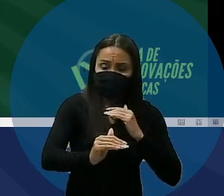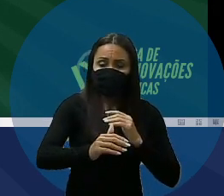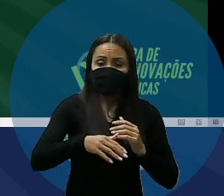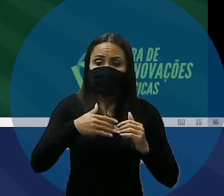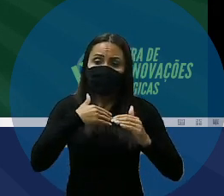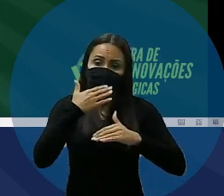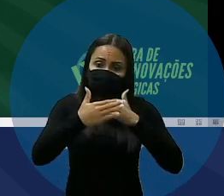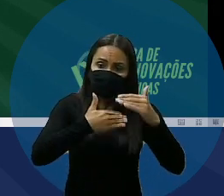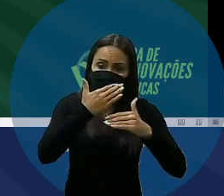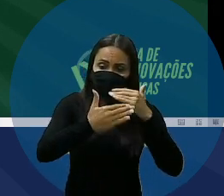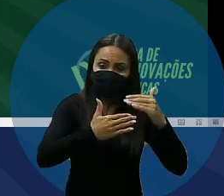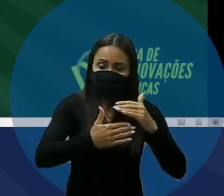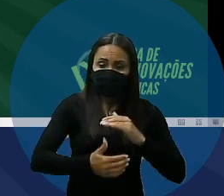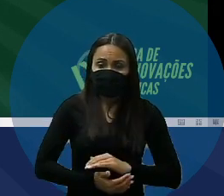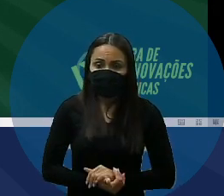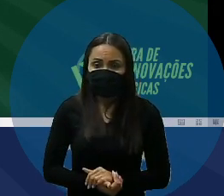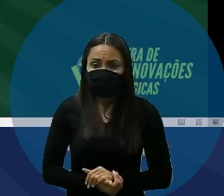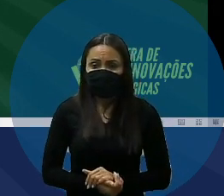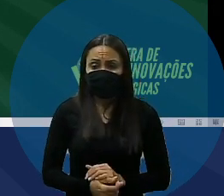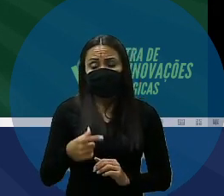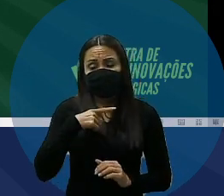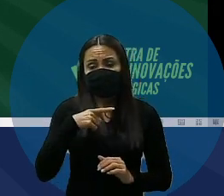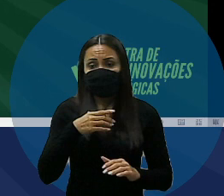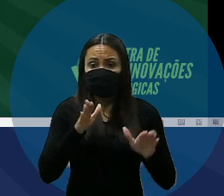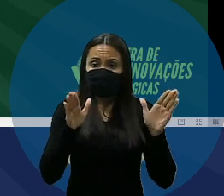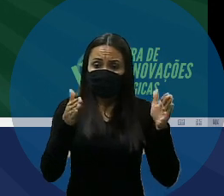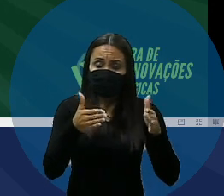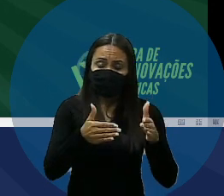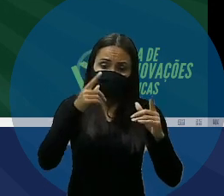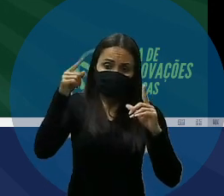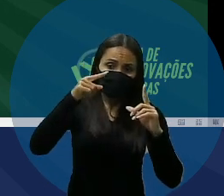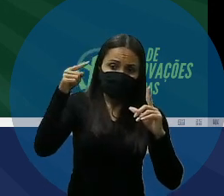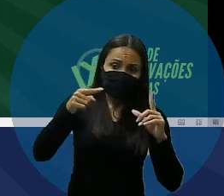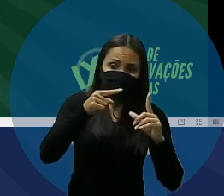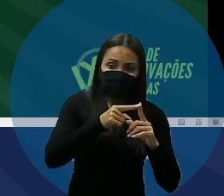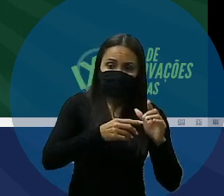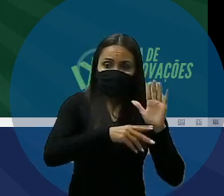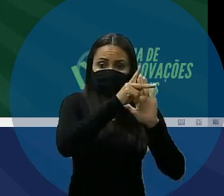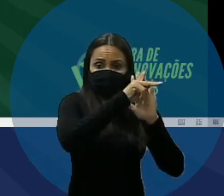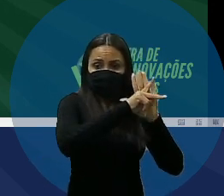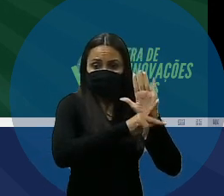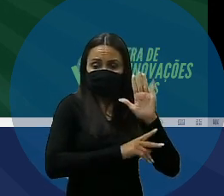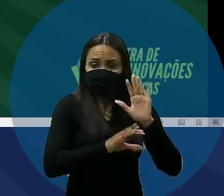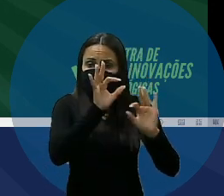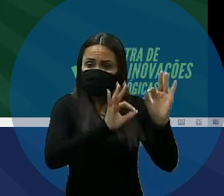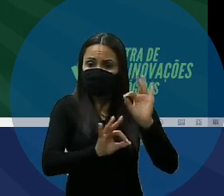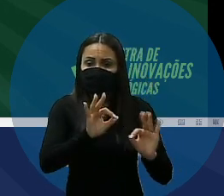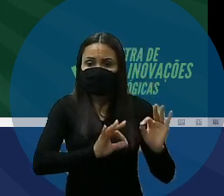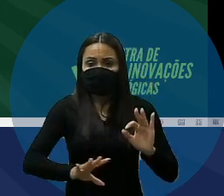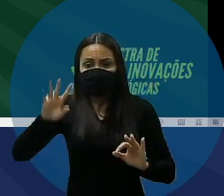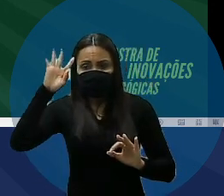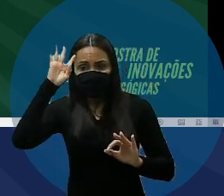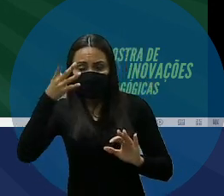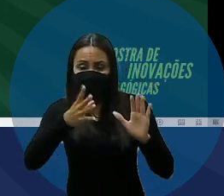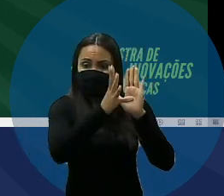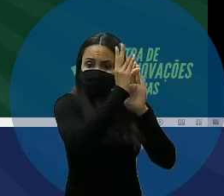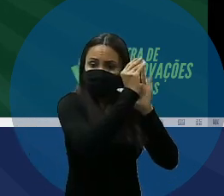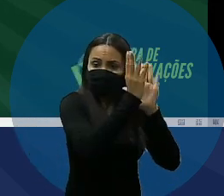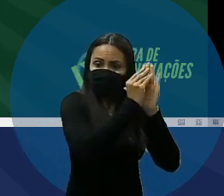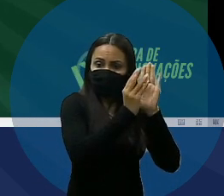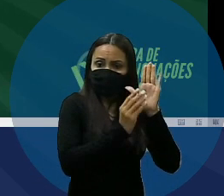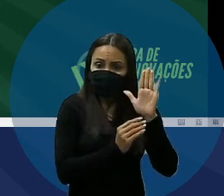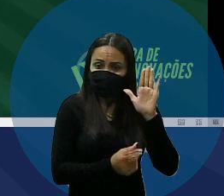funções, tendo como foco projetar e elaborar soluções no modelo de orçamento